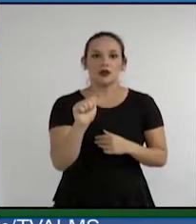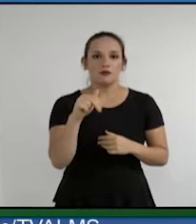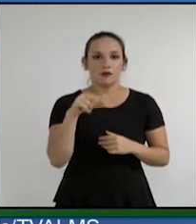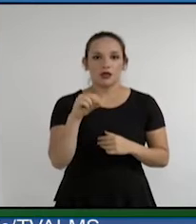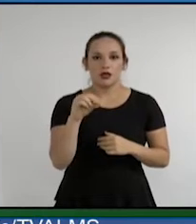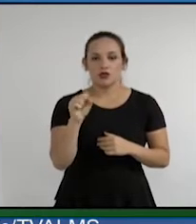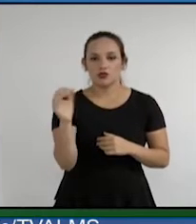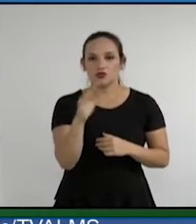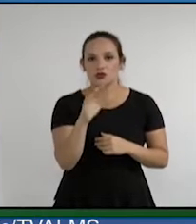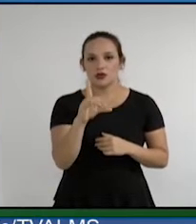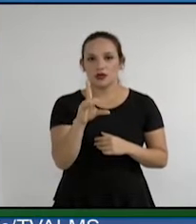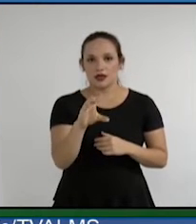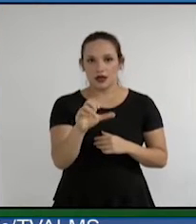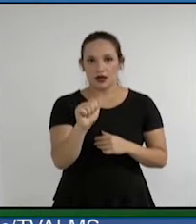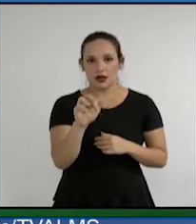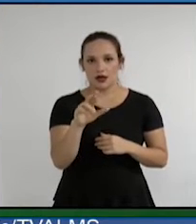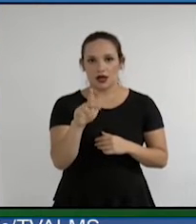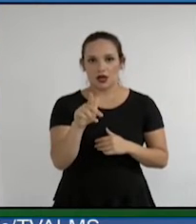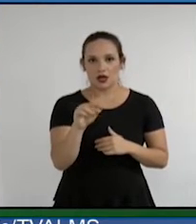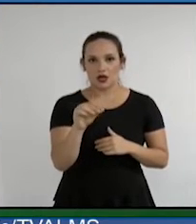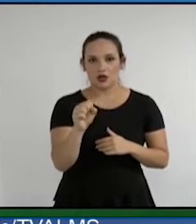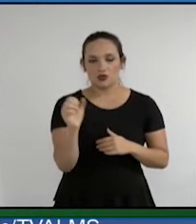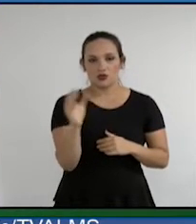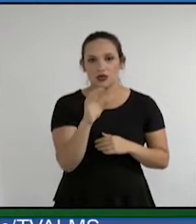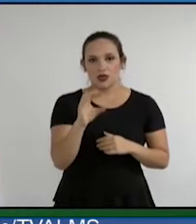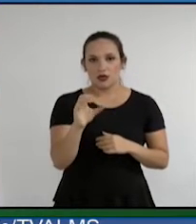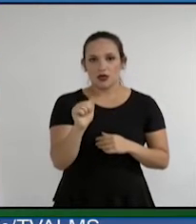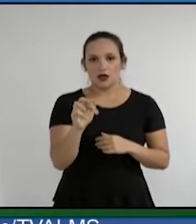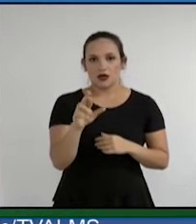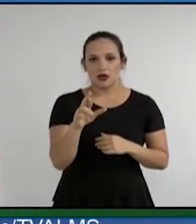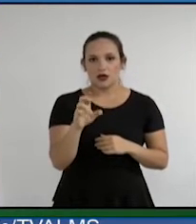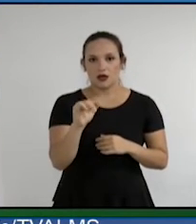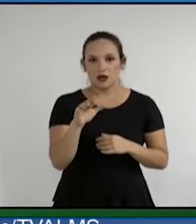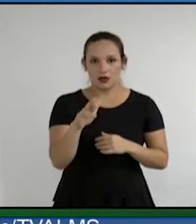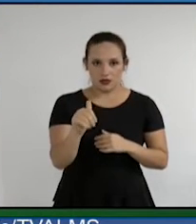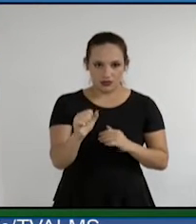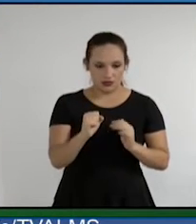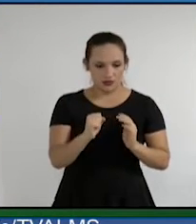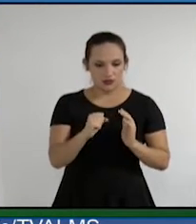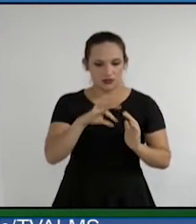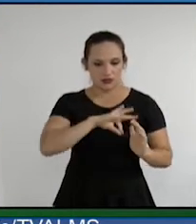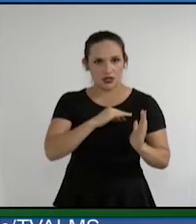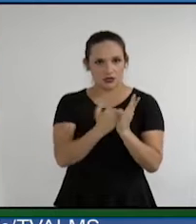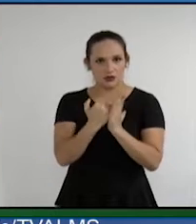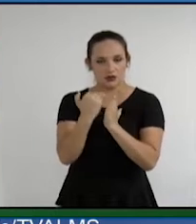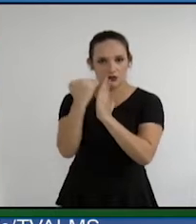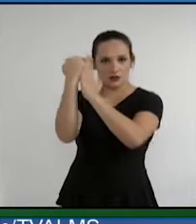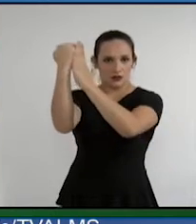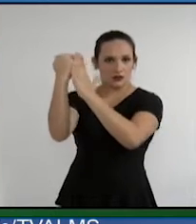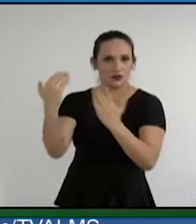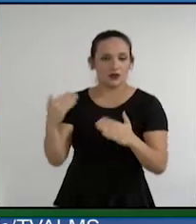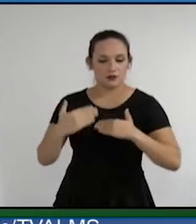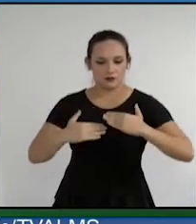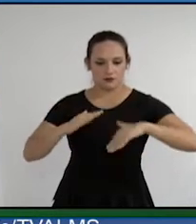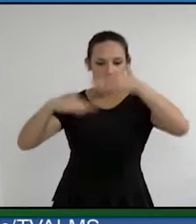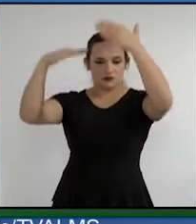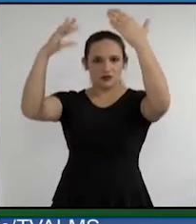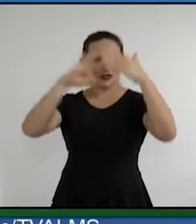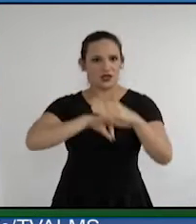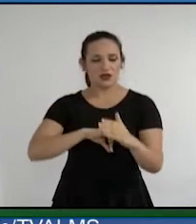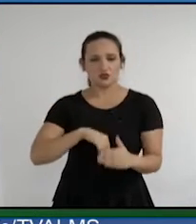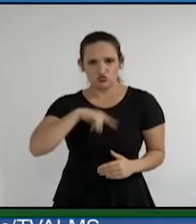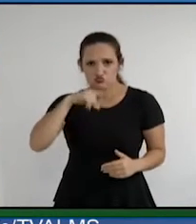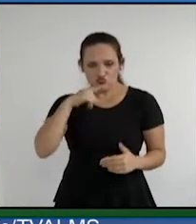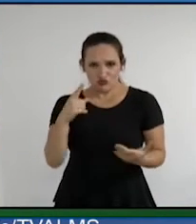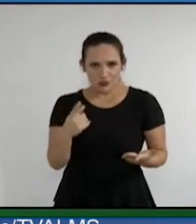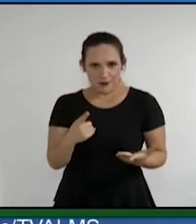É inadmissível. Eu falo porque sou funcionário público também concursado. É inadmissível você não ter plano de cargos e carreira, cargos de salário.